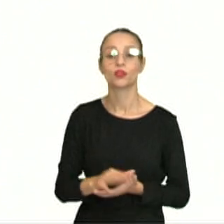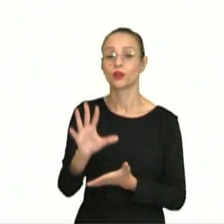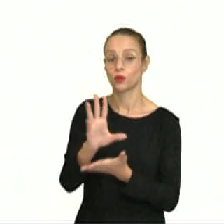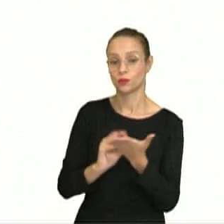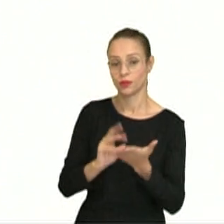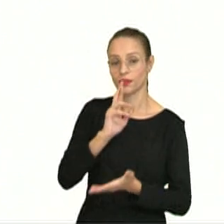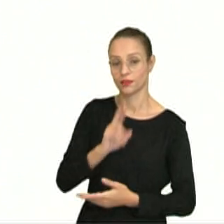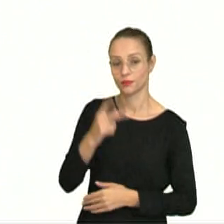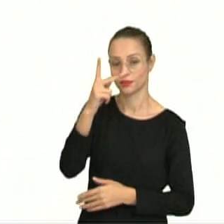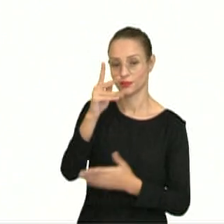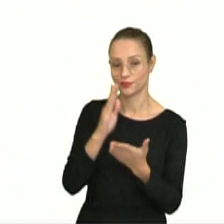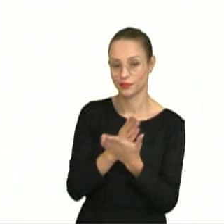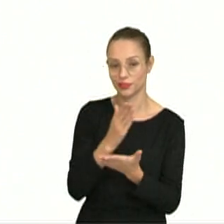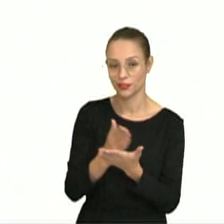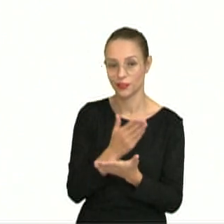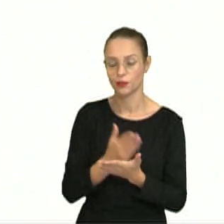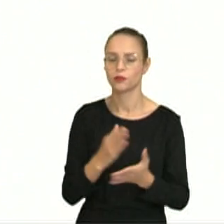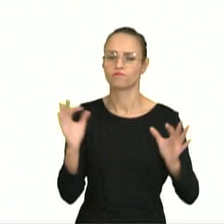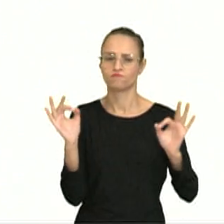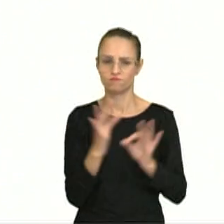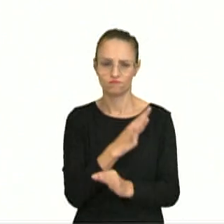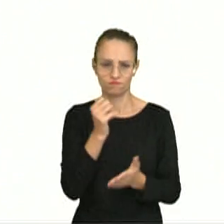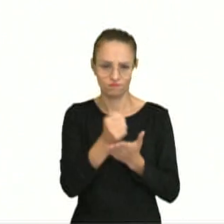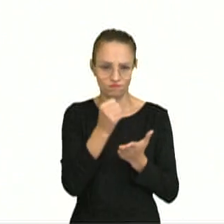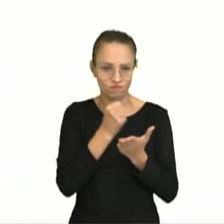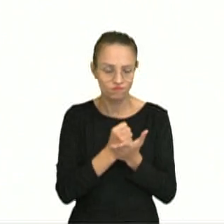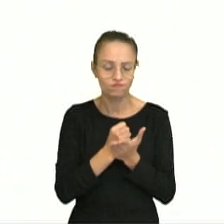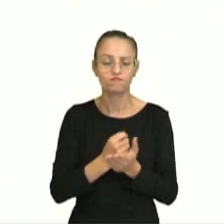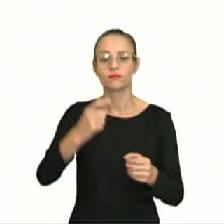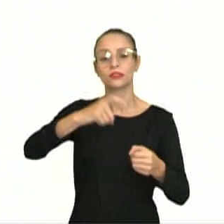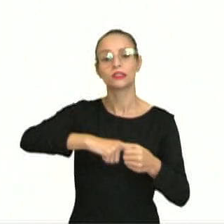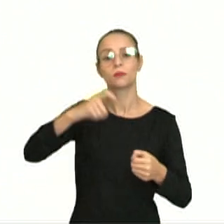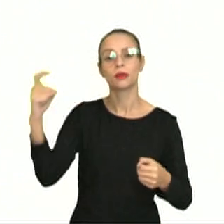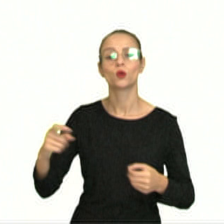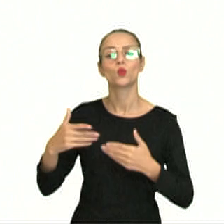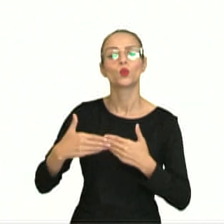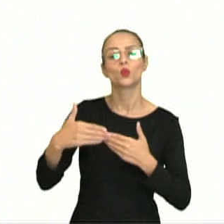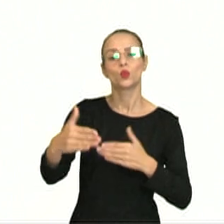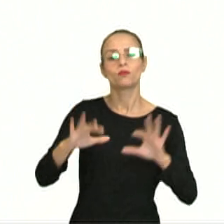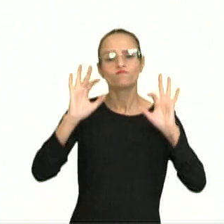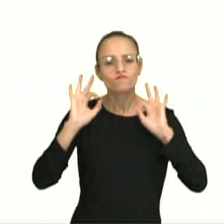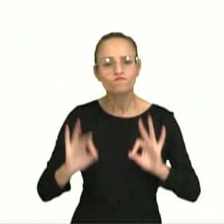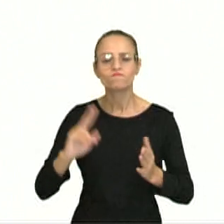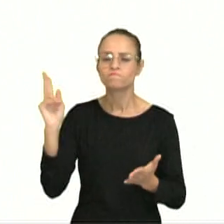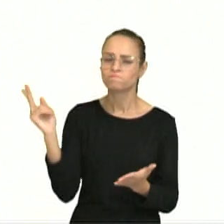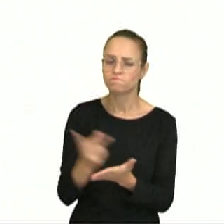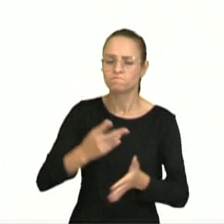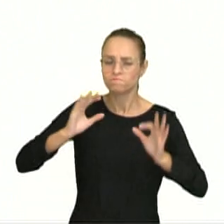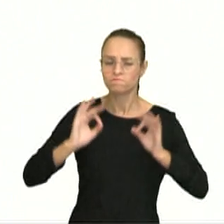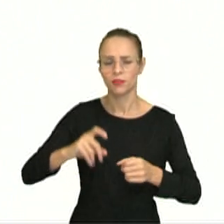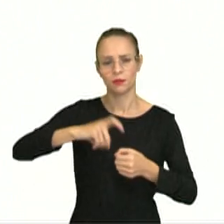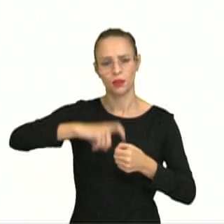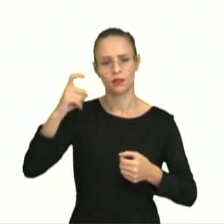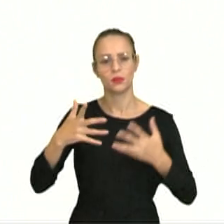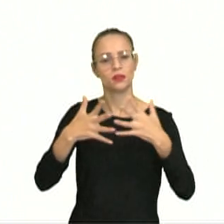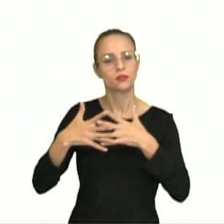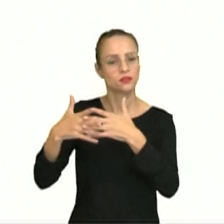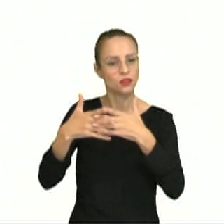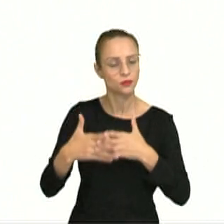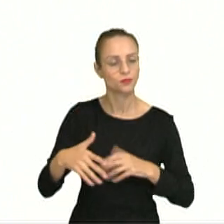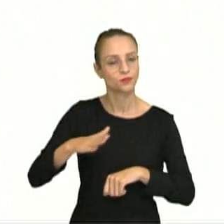Copie e responda no seu caderno. Após a Declaração de Independência, o que definiu de fato a independência dos Estados Unidos da América?